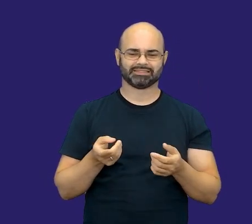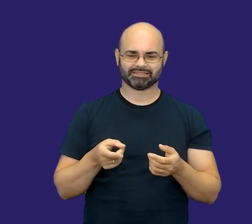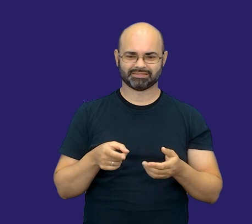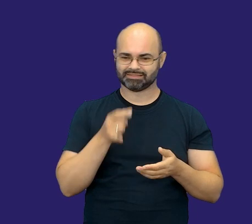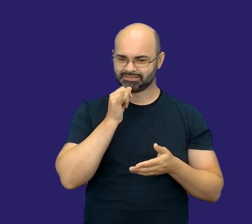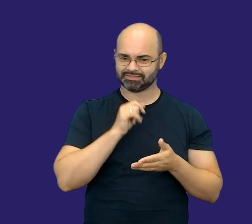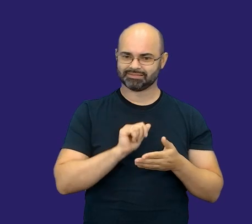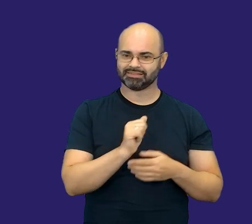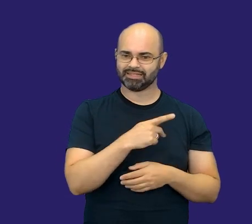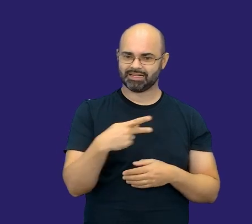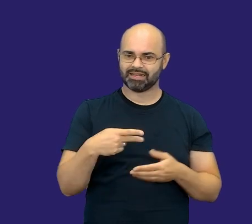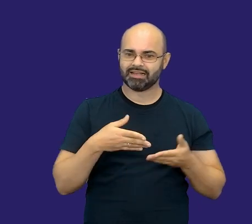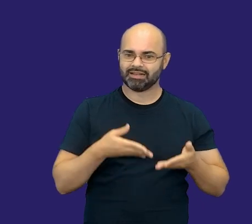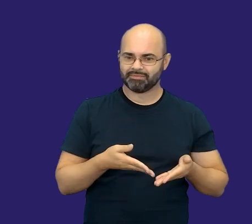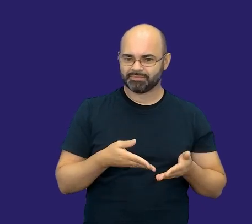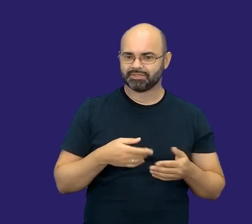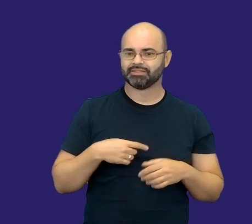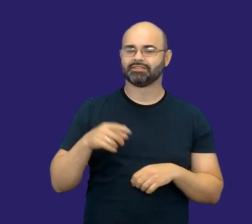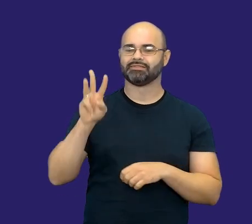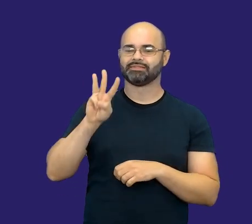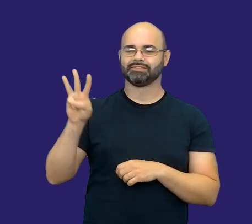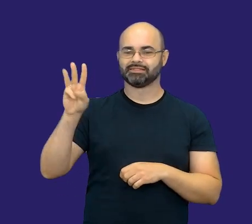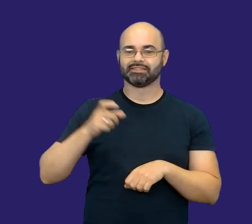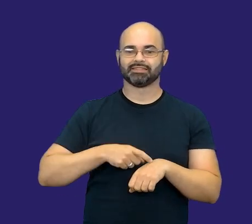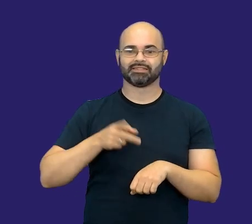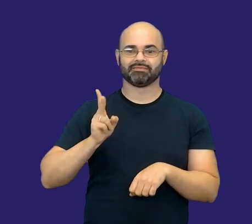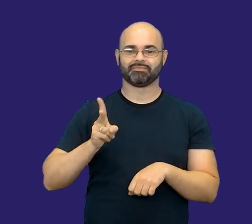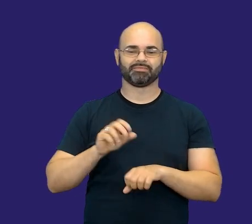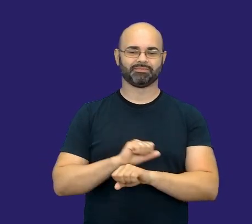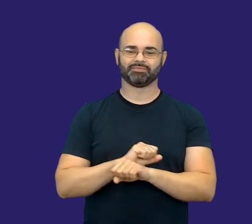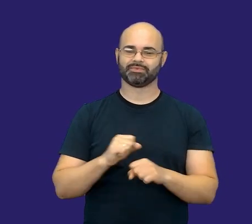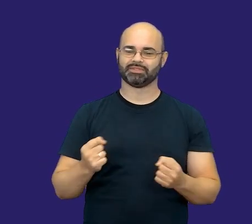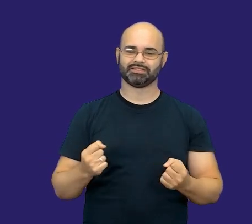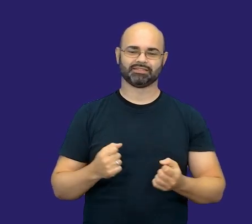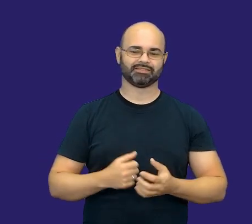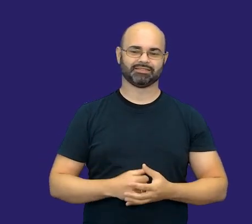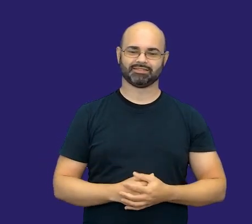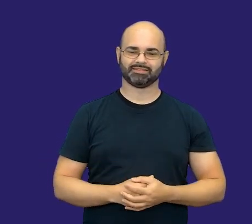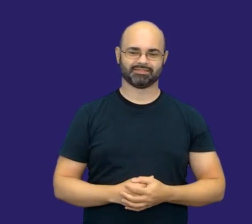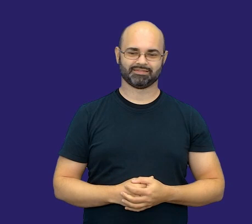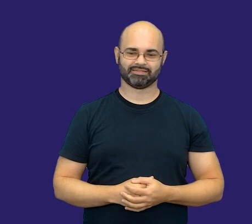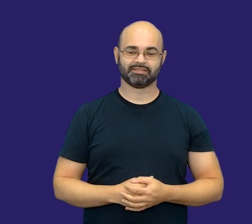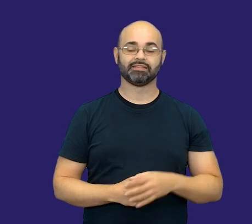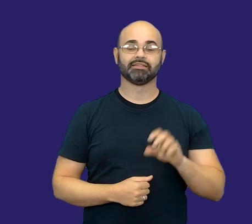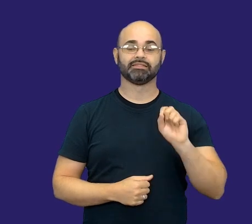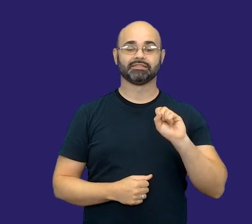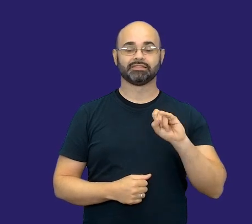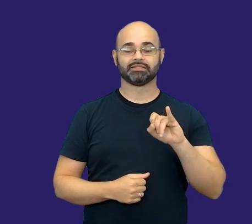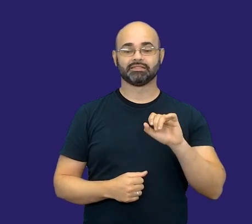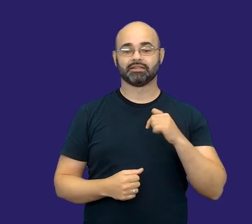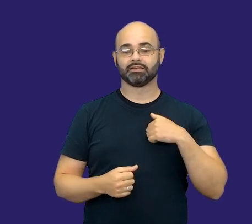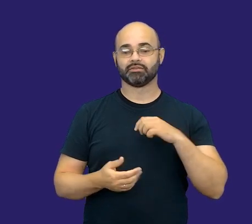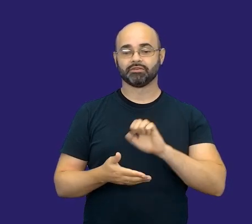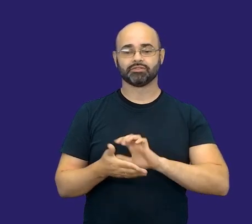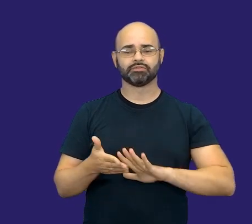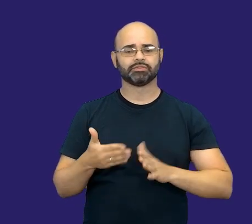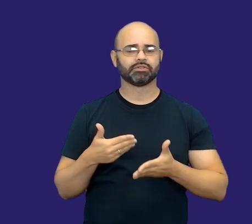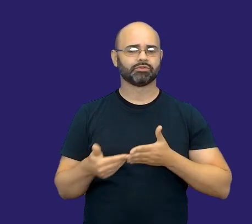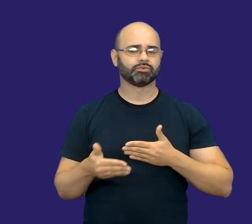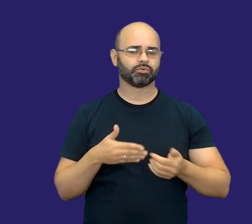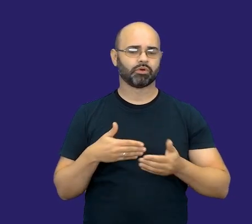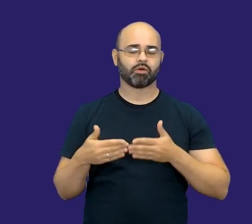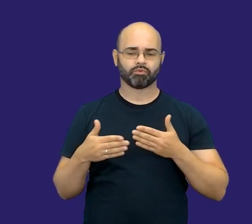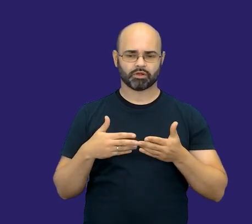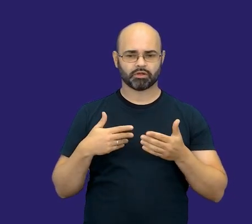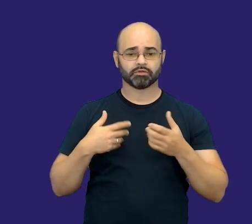no aplicativo. Por isso, todas as vezes que eu for falar de alguma atividade, haverá um print aqui